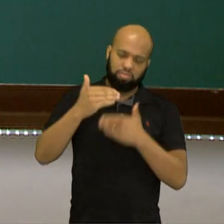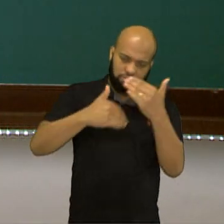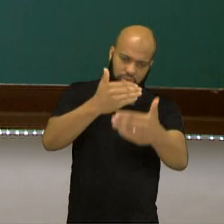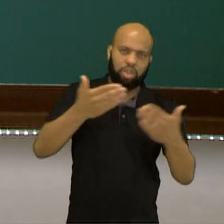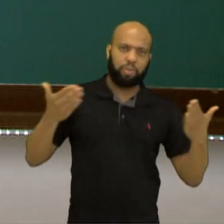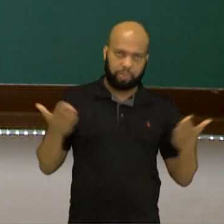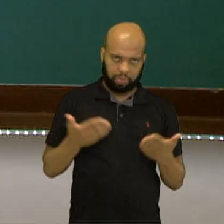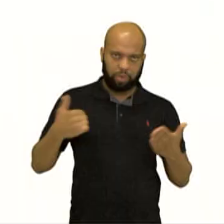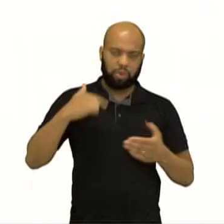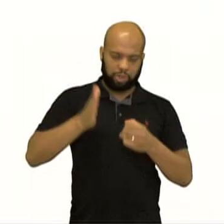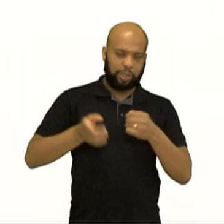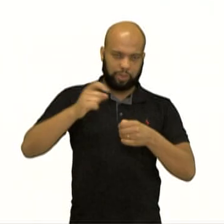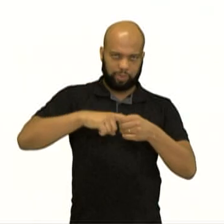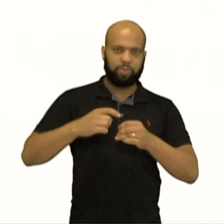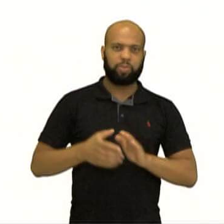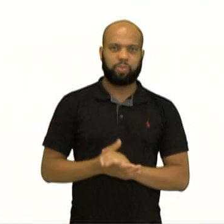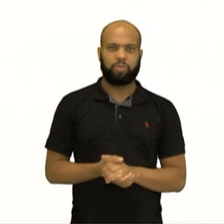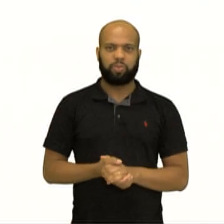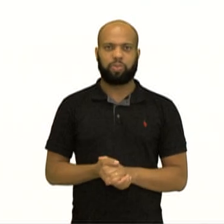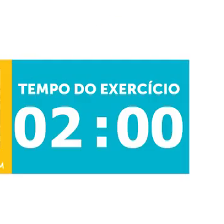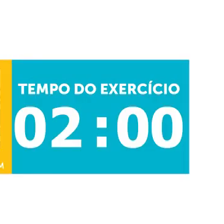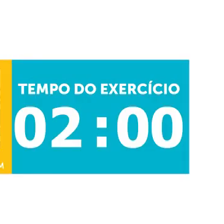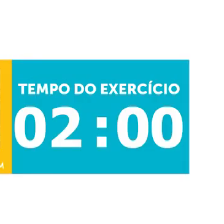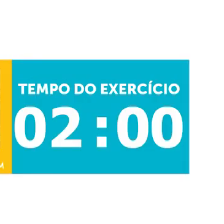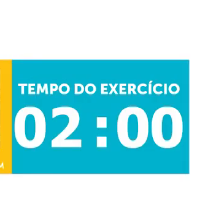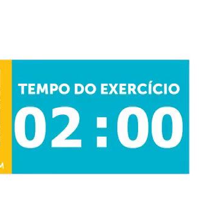decorrer. Já voltamos.